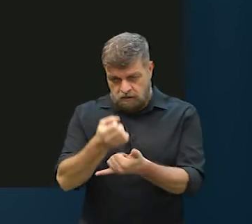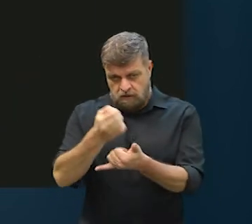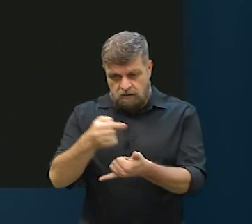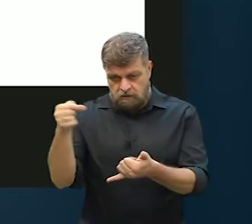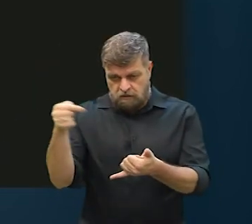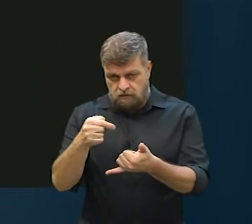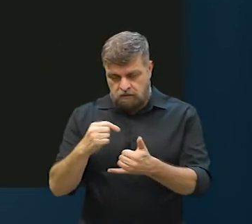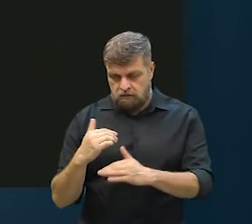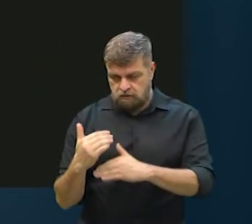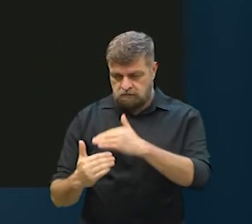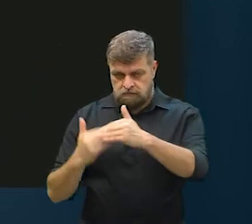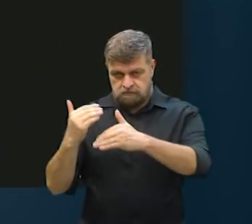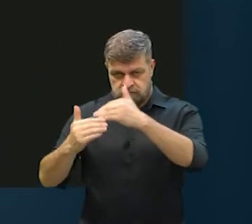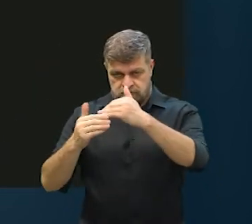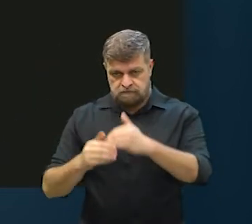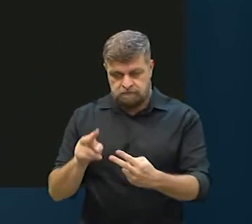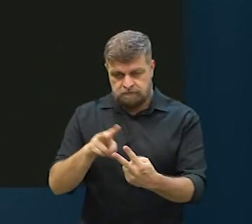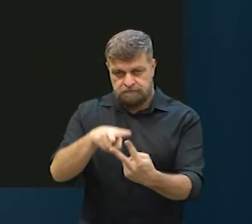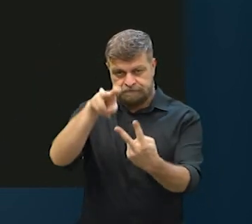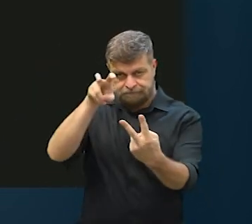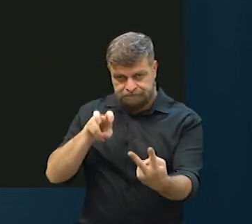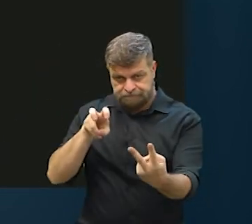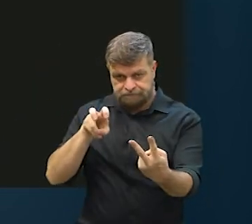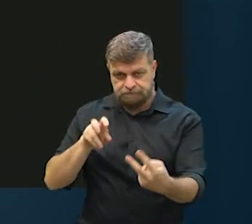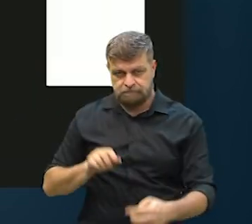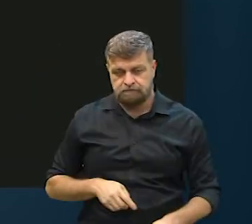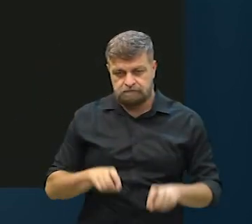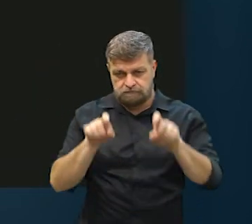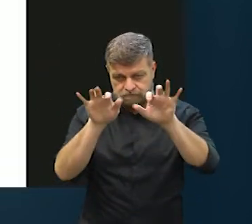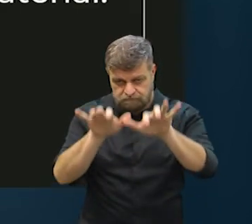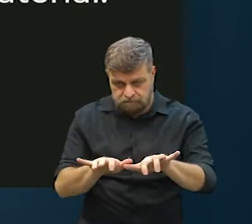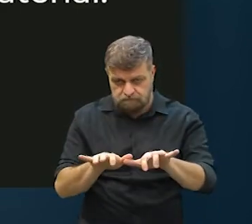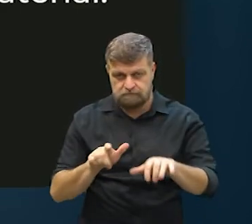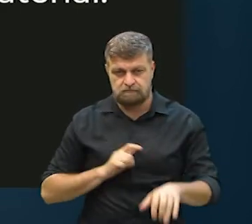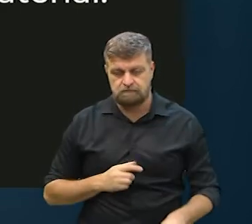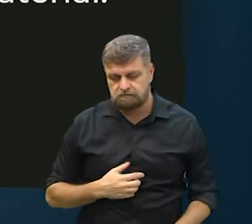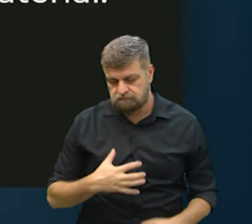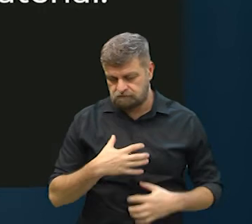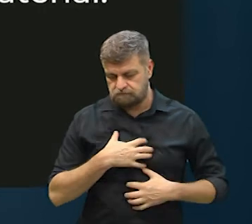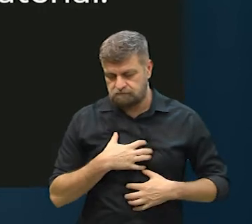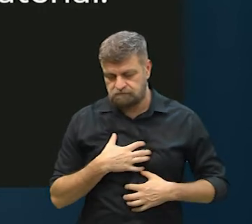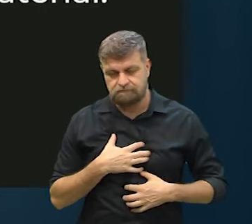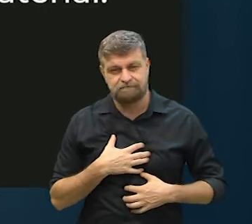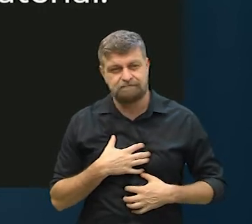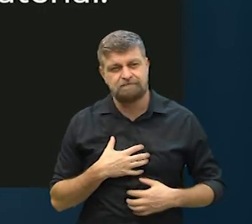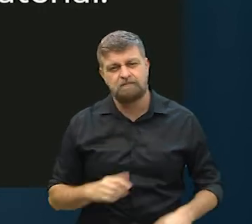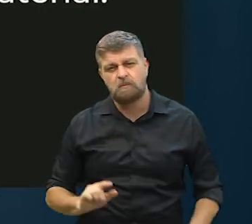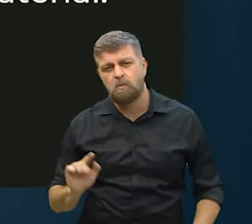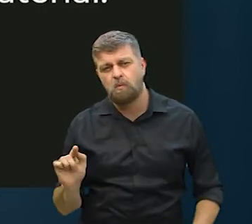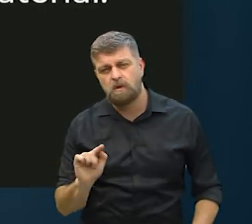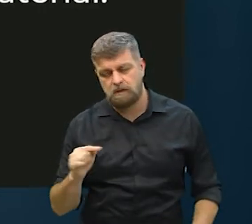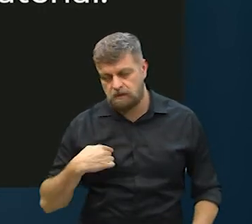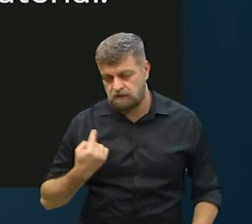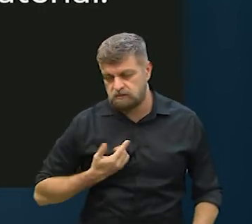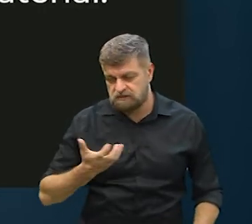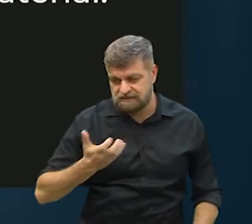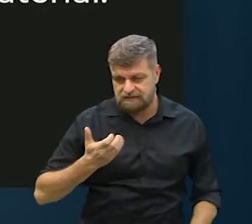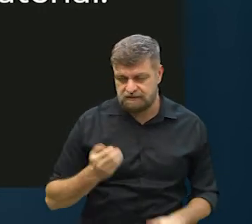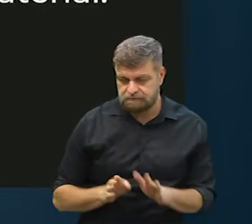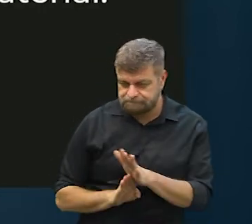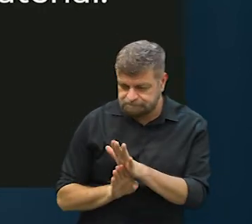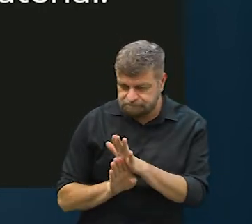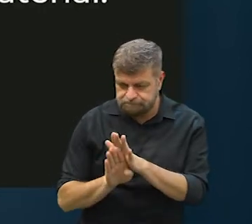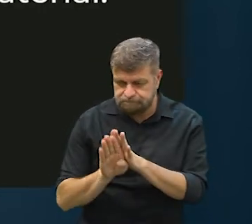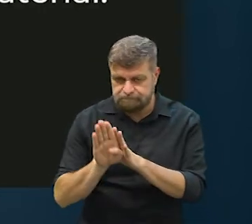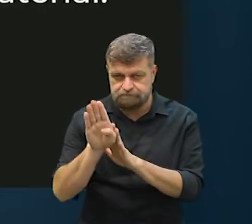uma plataforma extremamente escalável, totalmente digital, e esse é o ponto que eu acho que mexe com todos nós, né? A gente